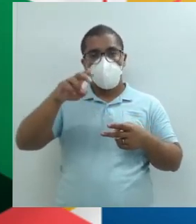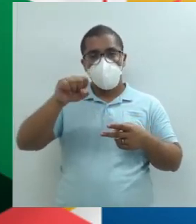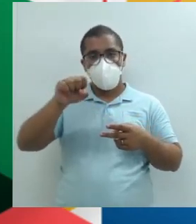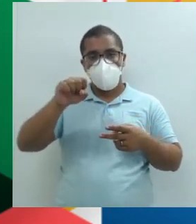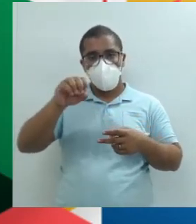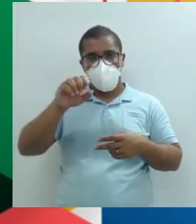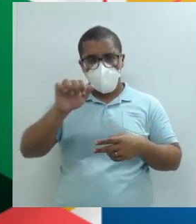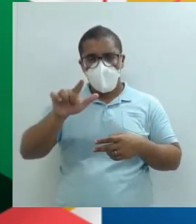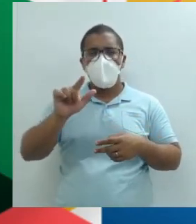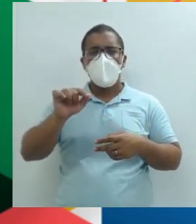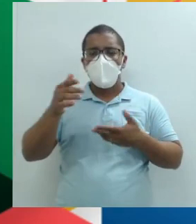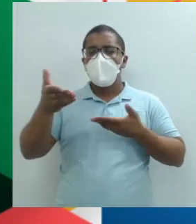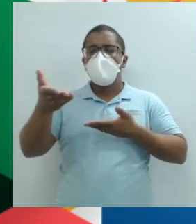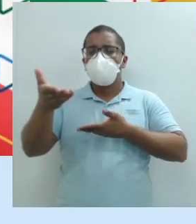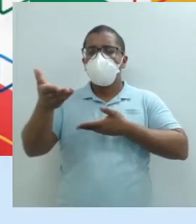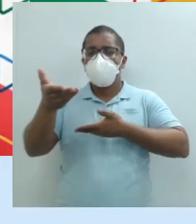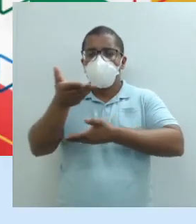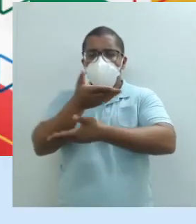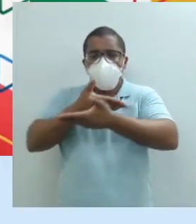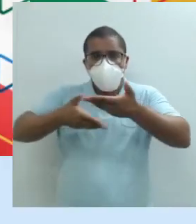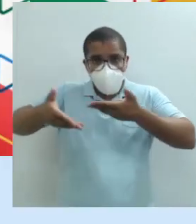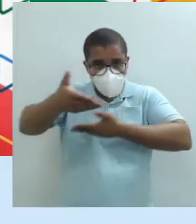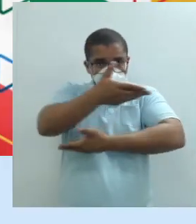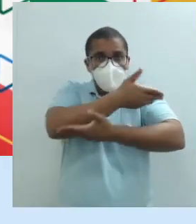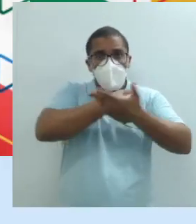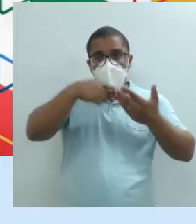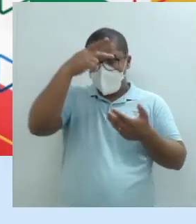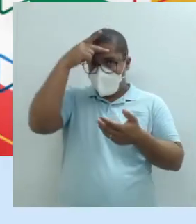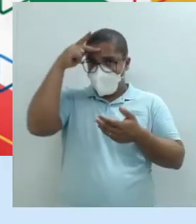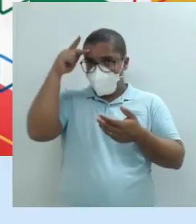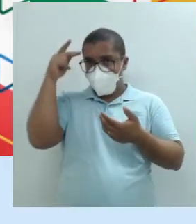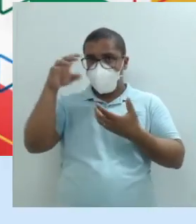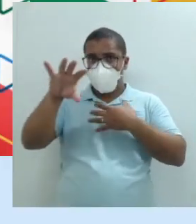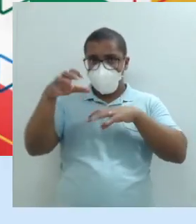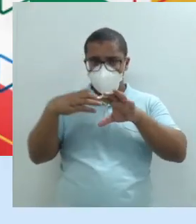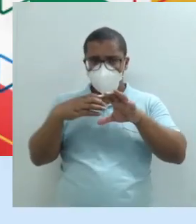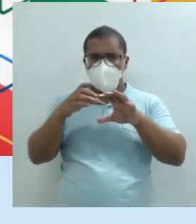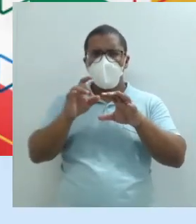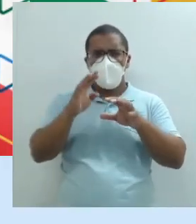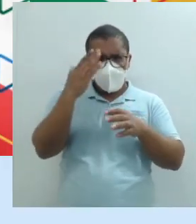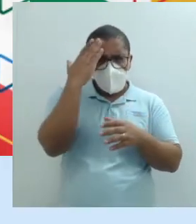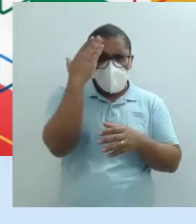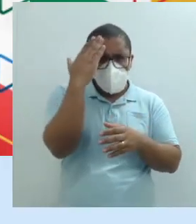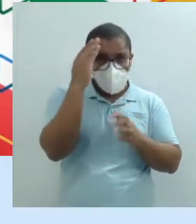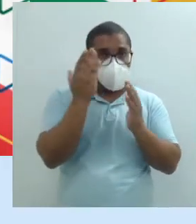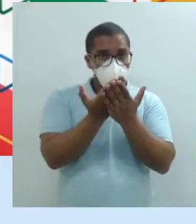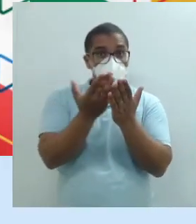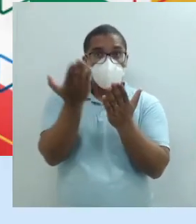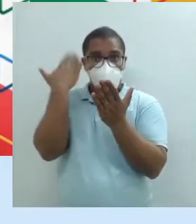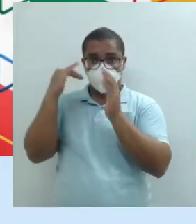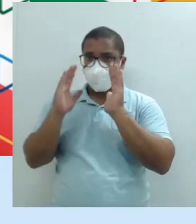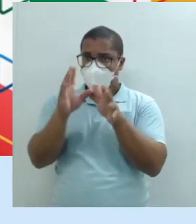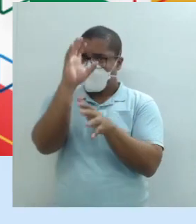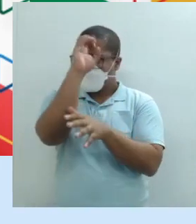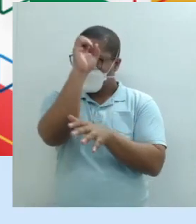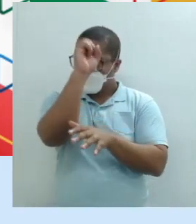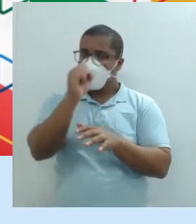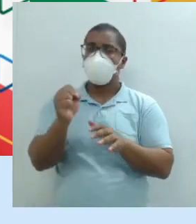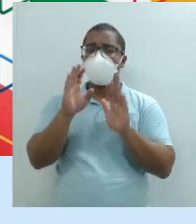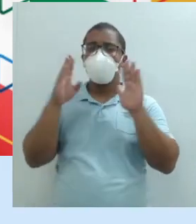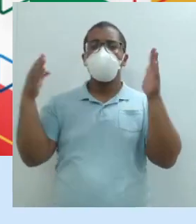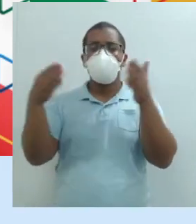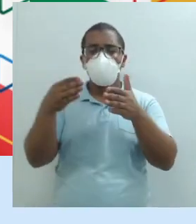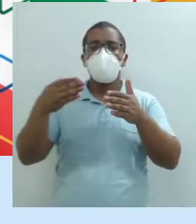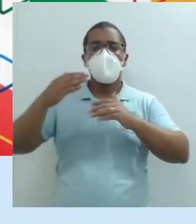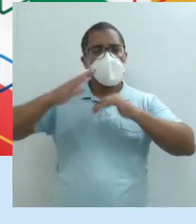outras pessoas. Então veja, não basta saber tecnicamente. Na aula passada a gente viu essa questão, né, do